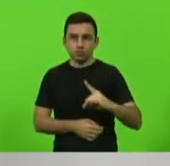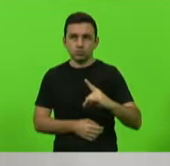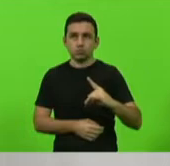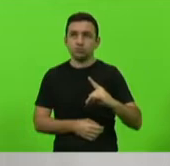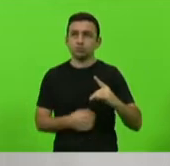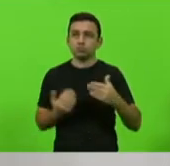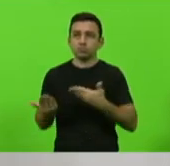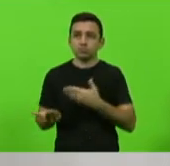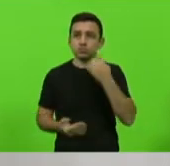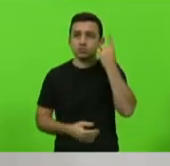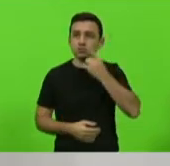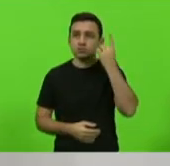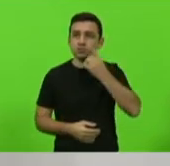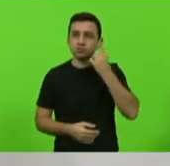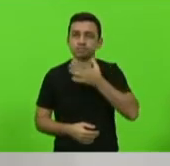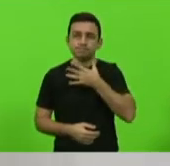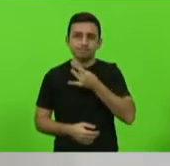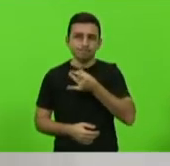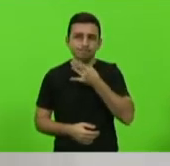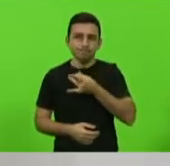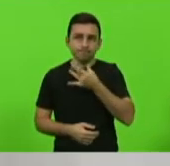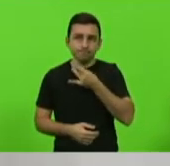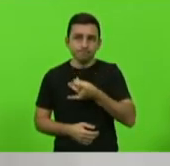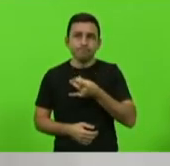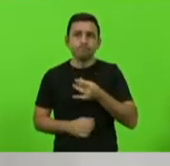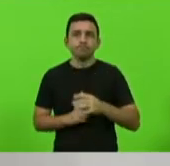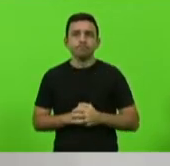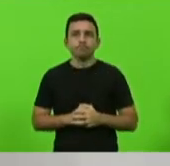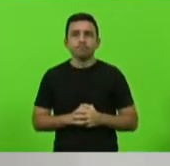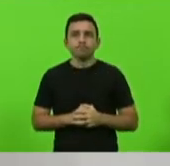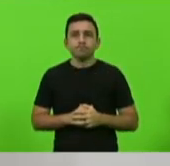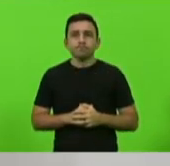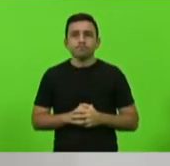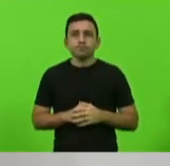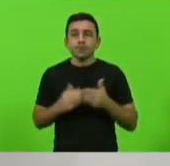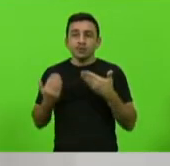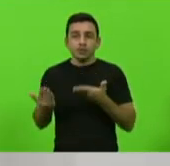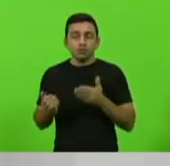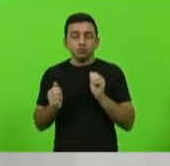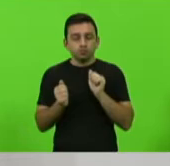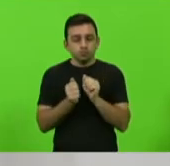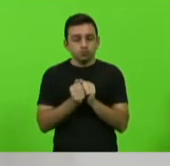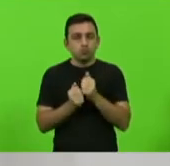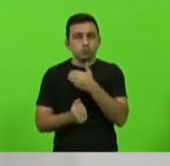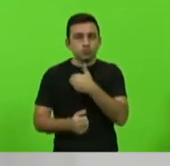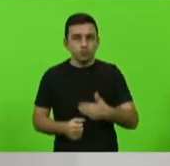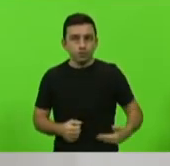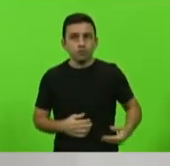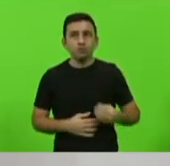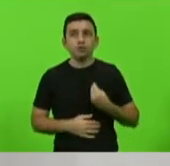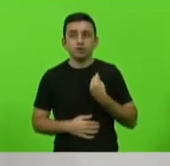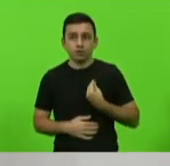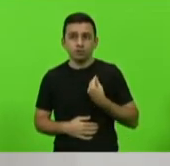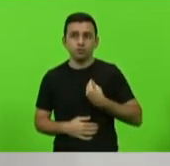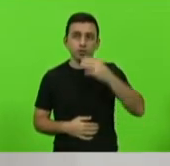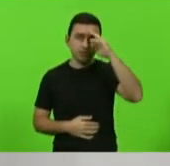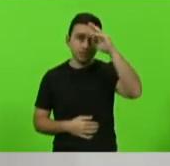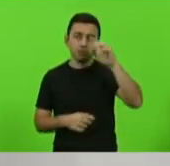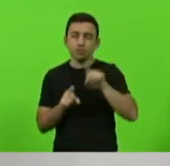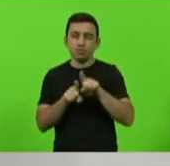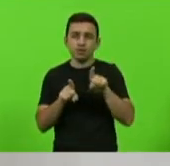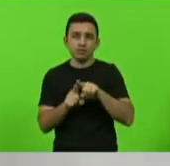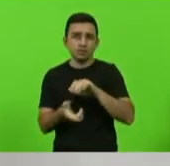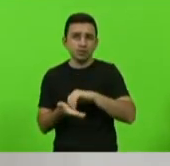deputado Cobalcini, com o governo. Presente o governador Moisés,